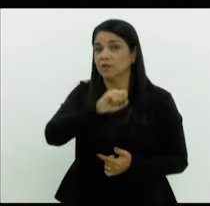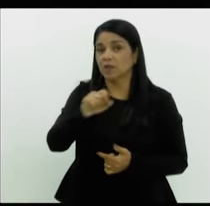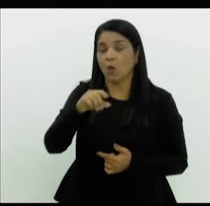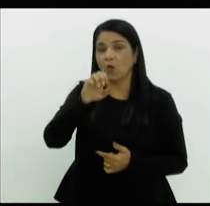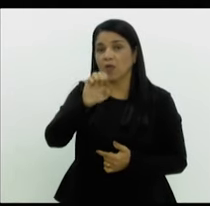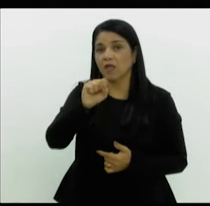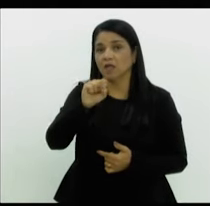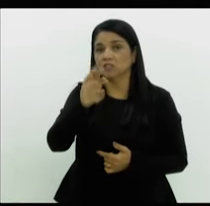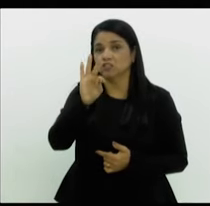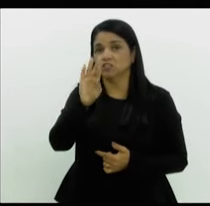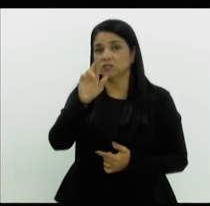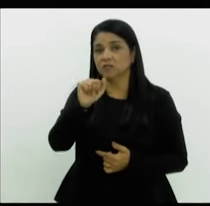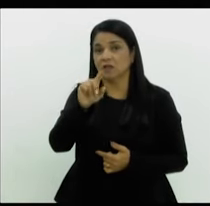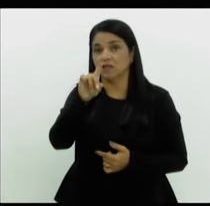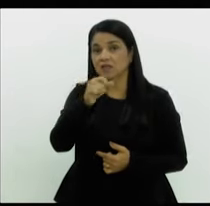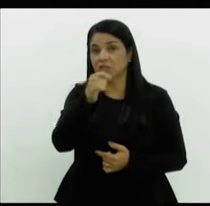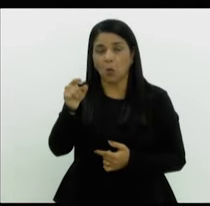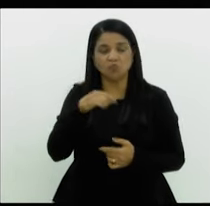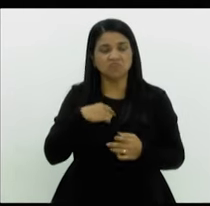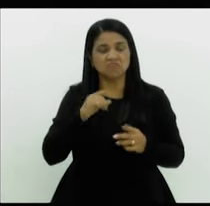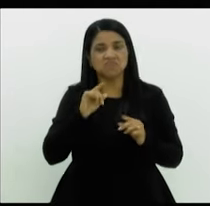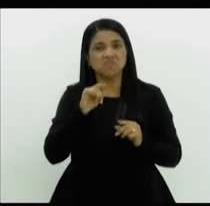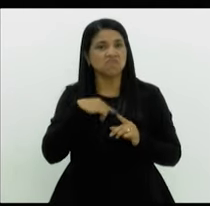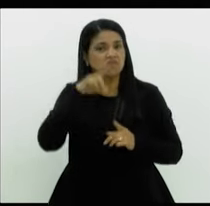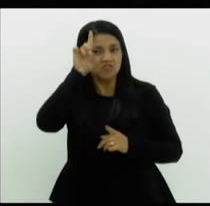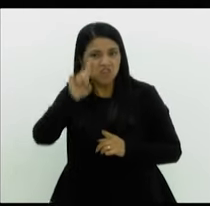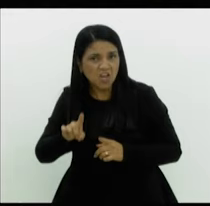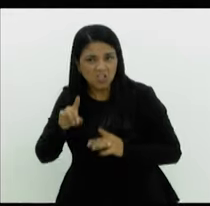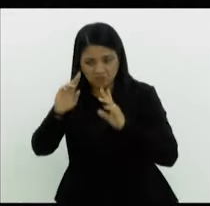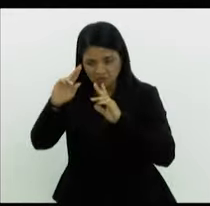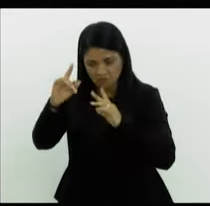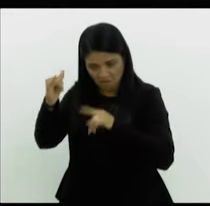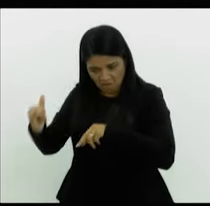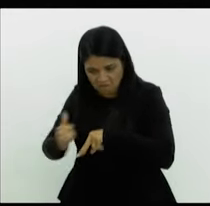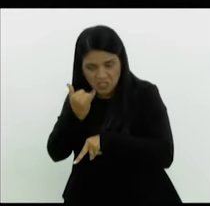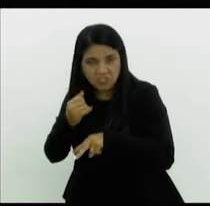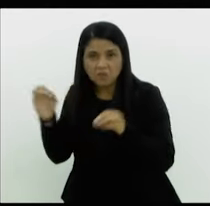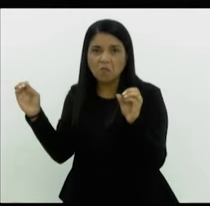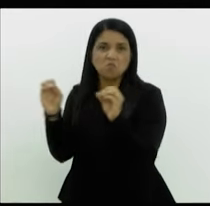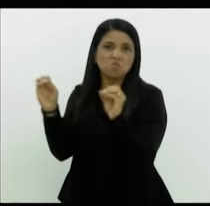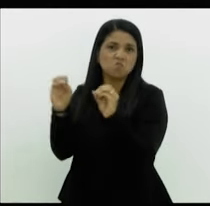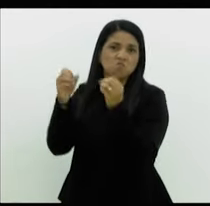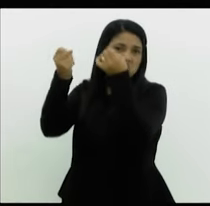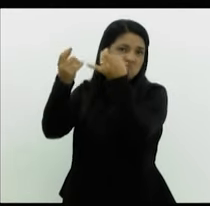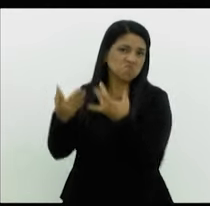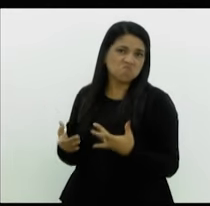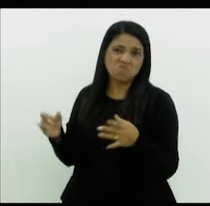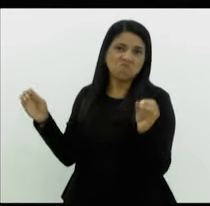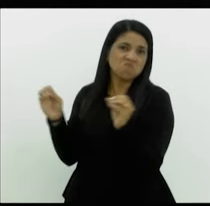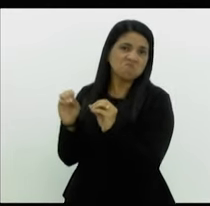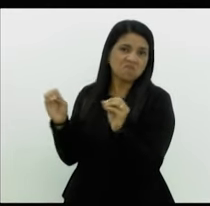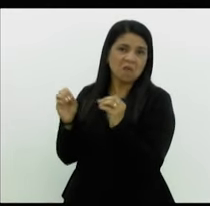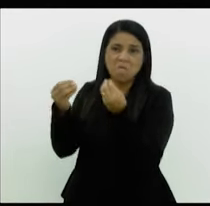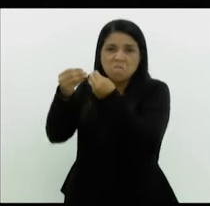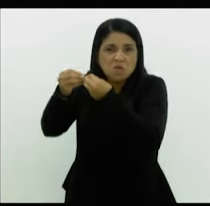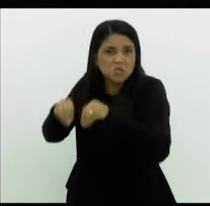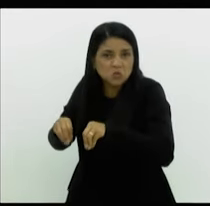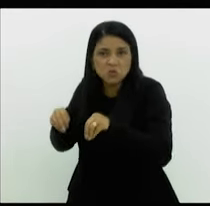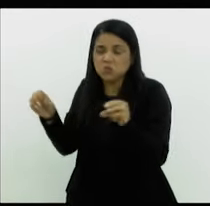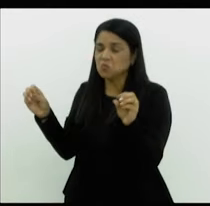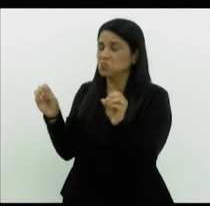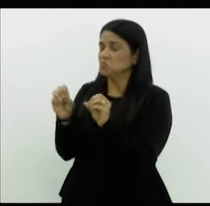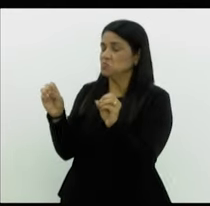fala no direito das vítimas. Em nenhum momento ele fala nos prejuízos